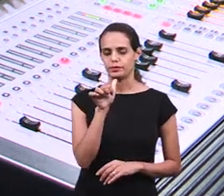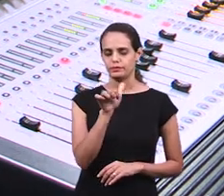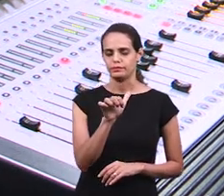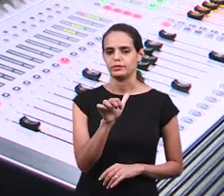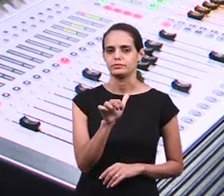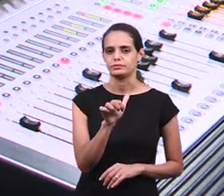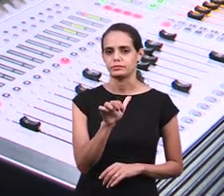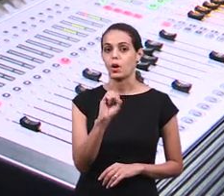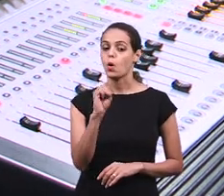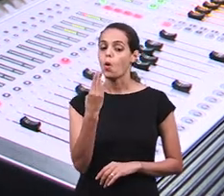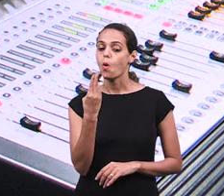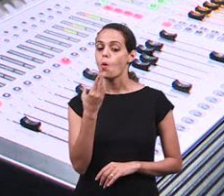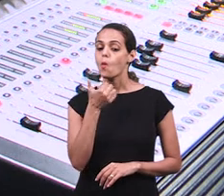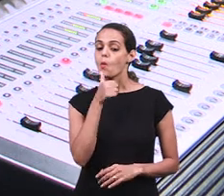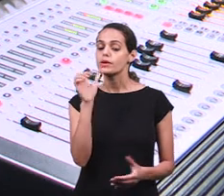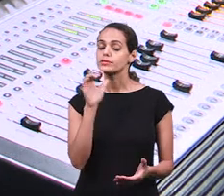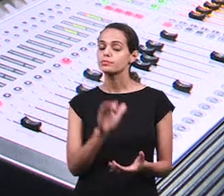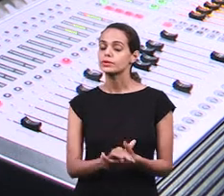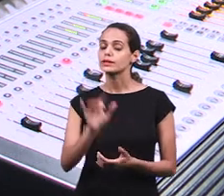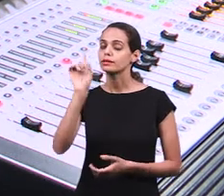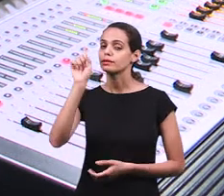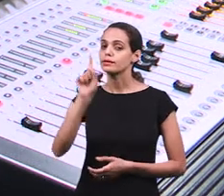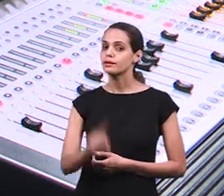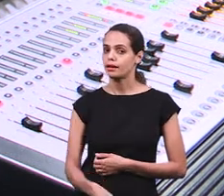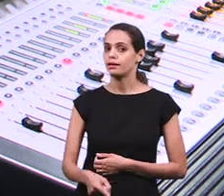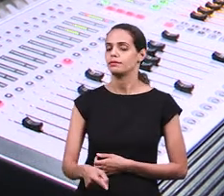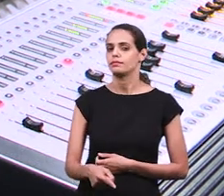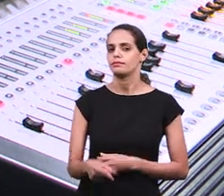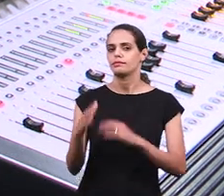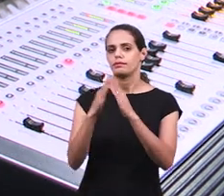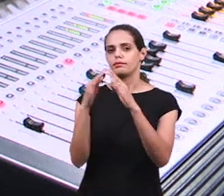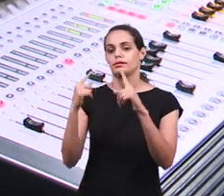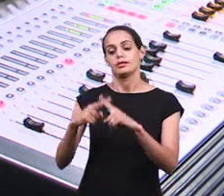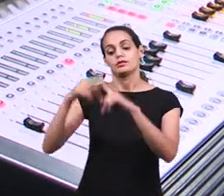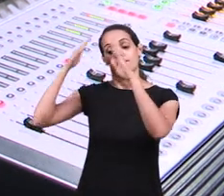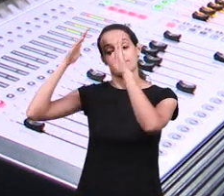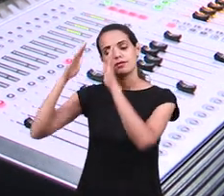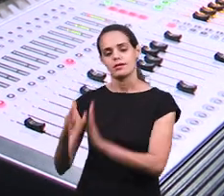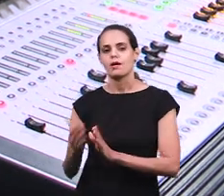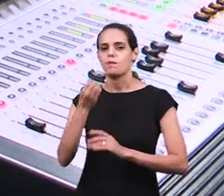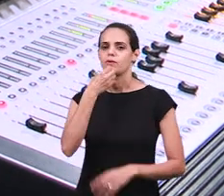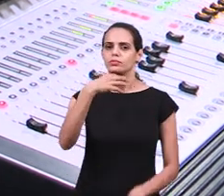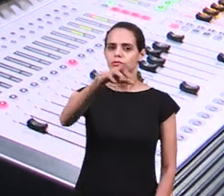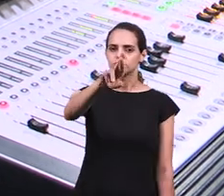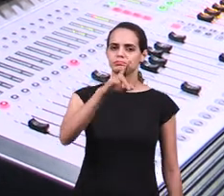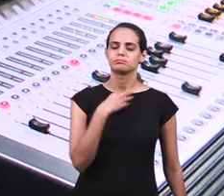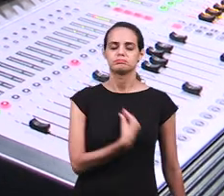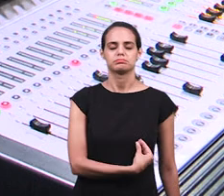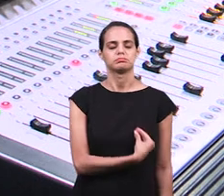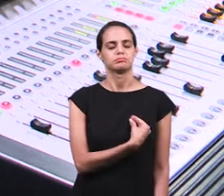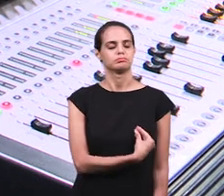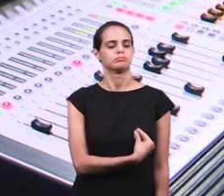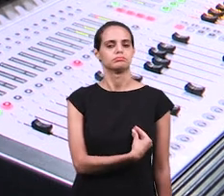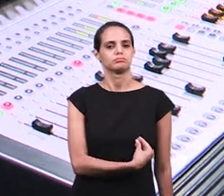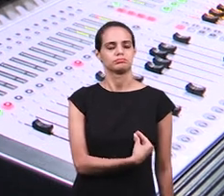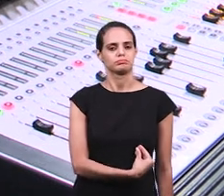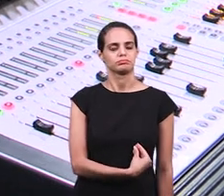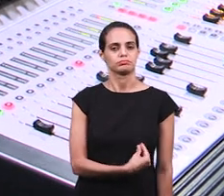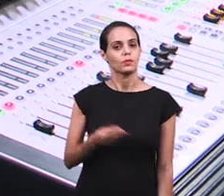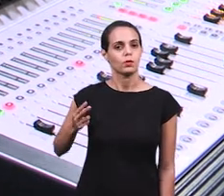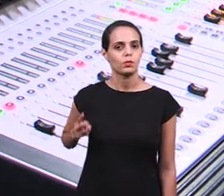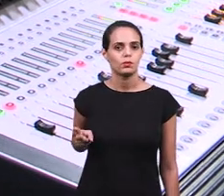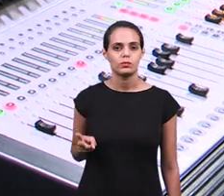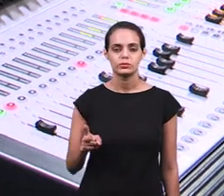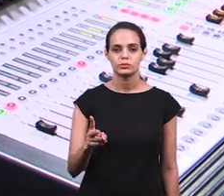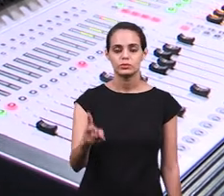é que vai se referir à igreja fiel. Muito bem colocado na sua resposta. Obrigado pela sua participação. Dando